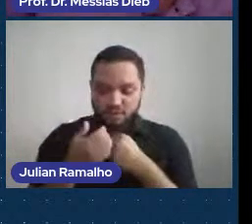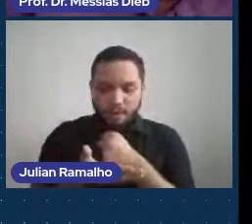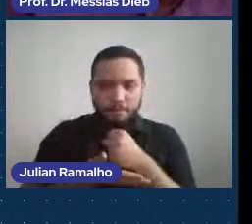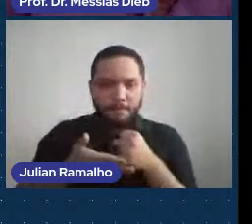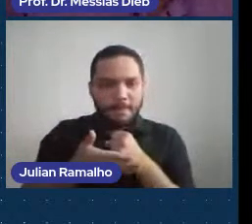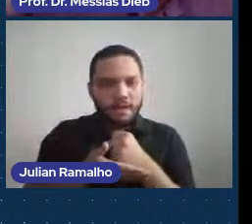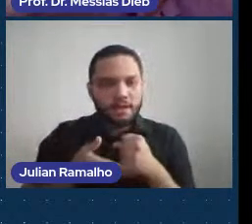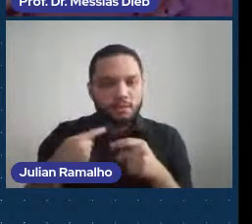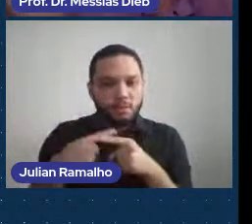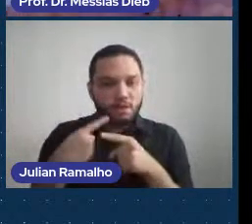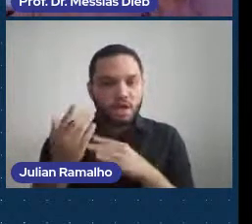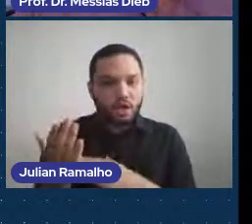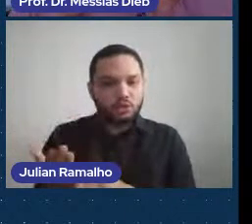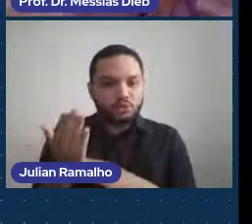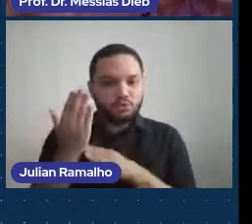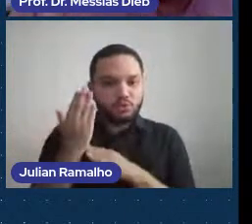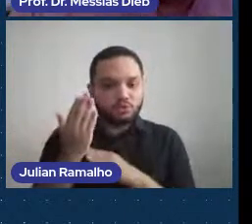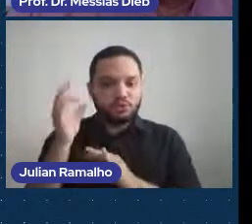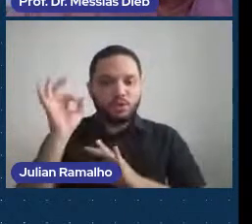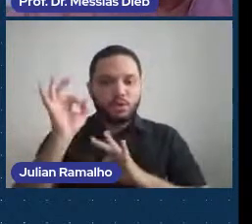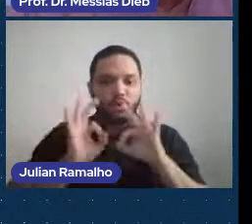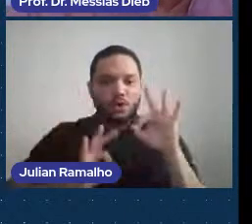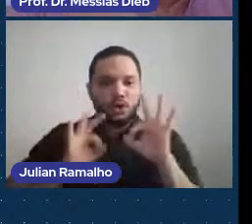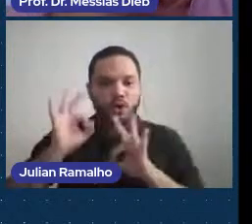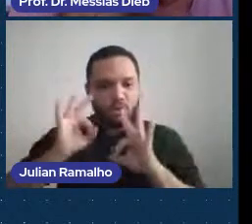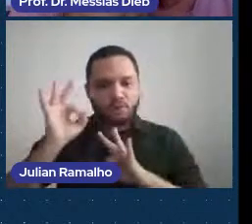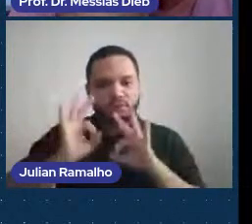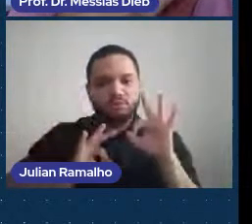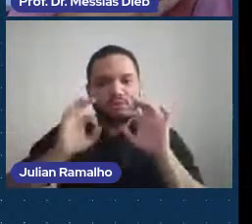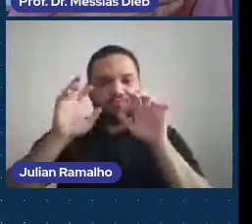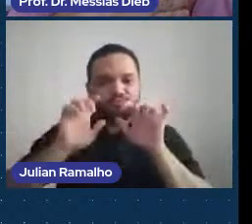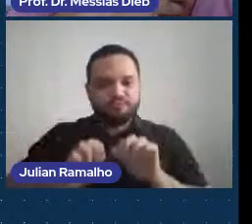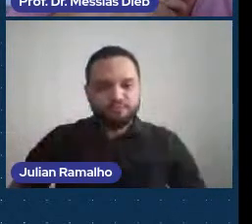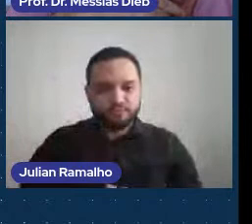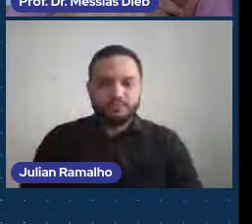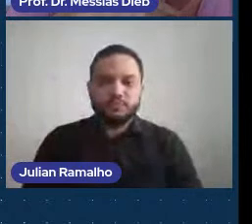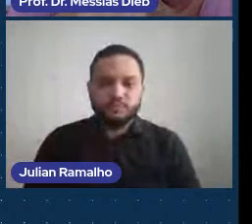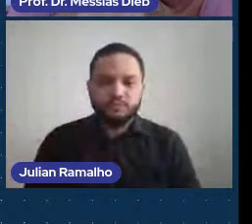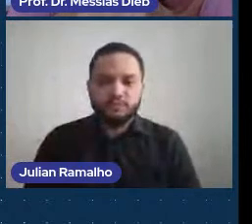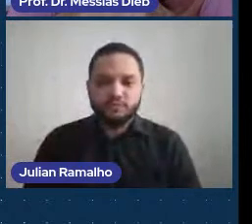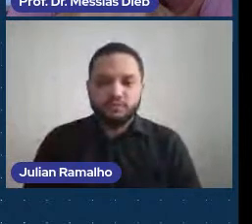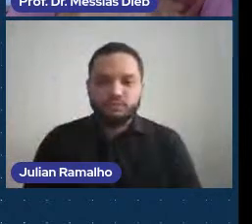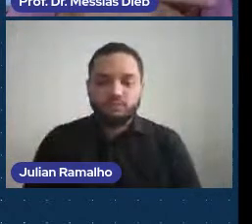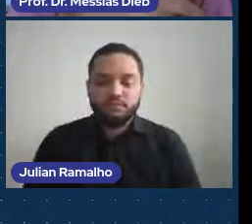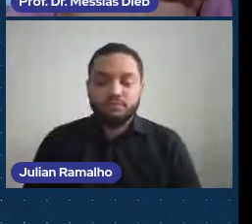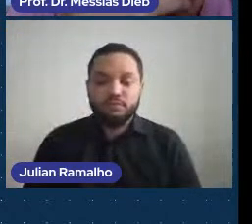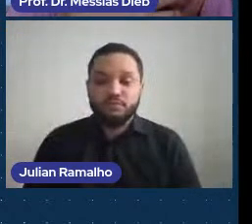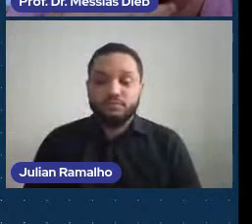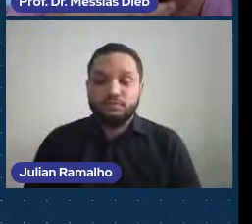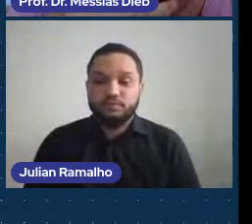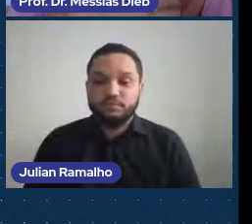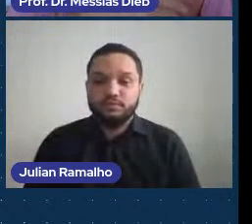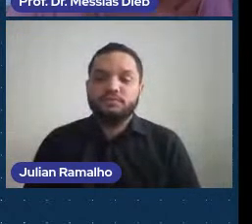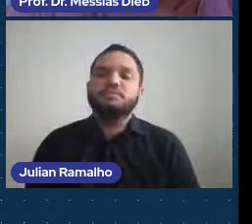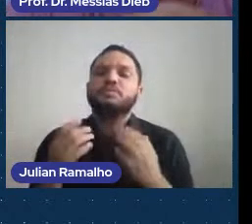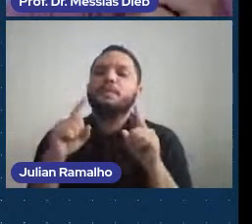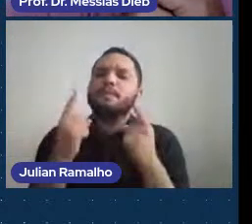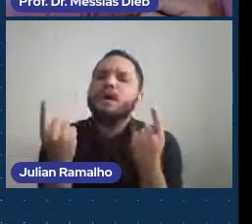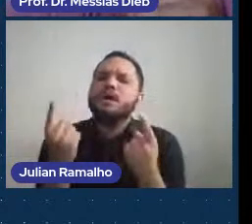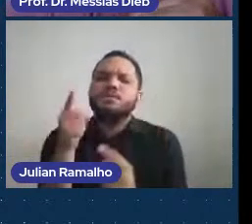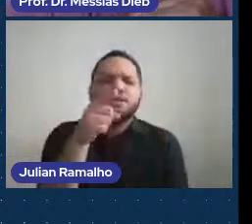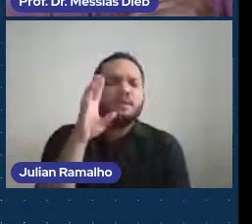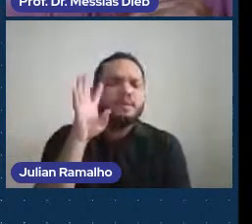ela me ajuda nessa elaboração também, certo? Aí você poderia dizer para mim assim, mas professor, para a gente